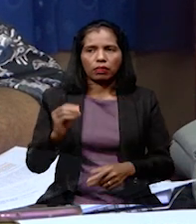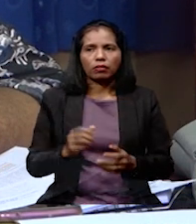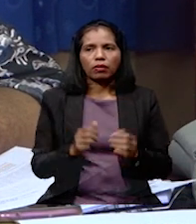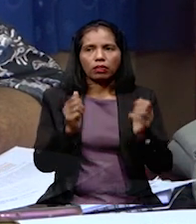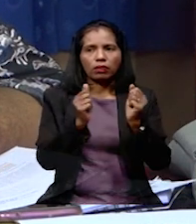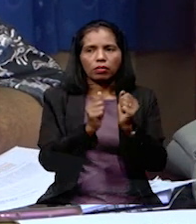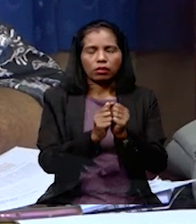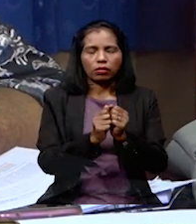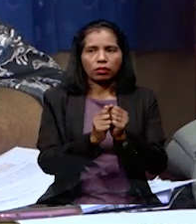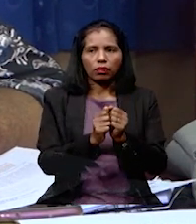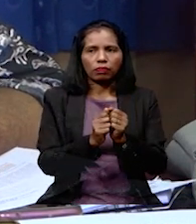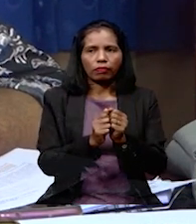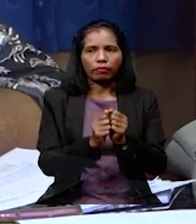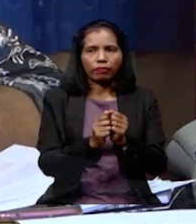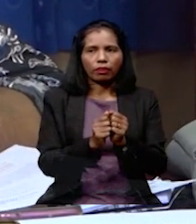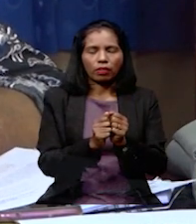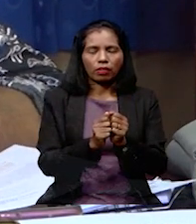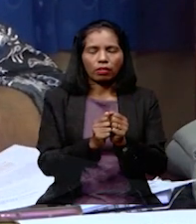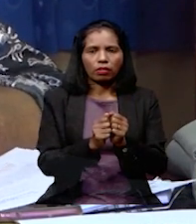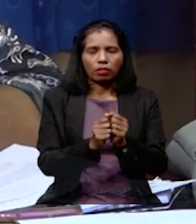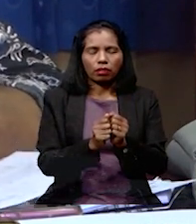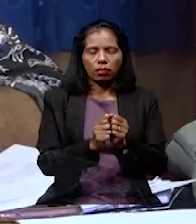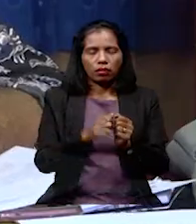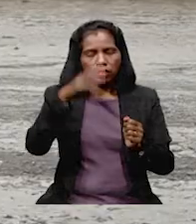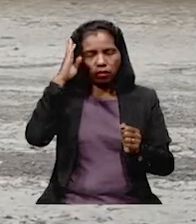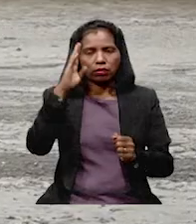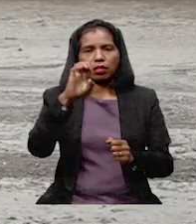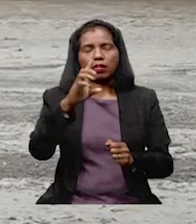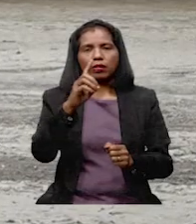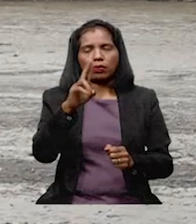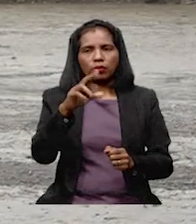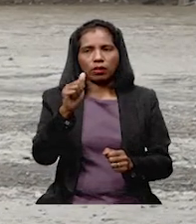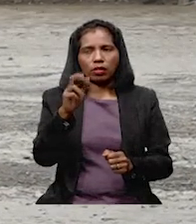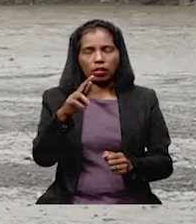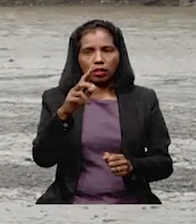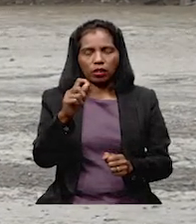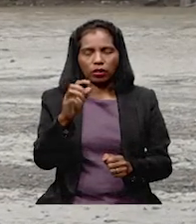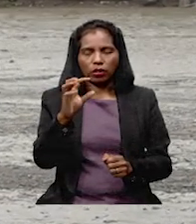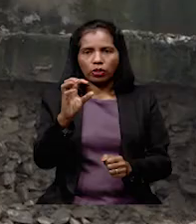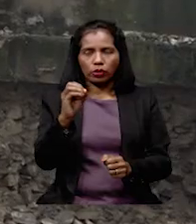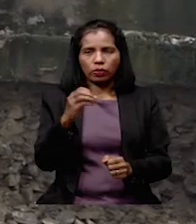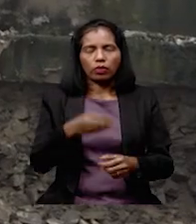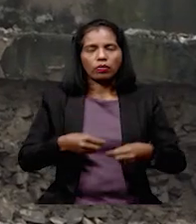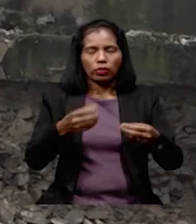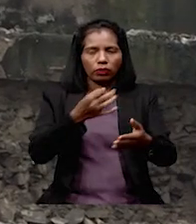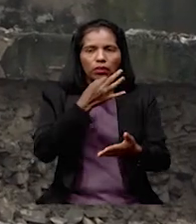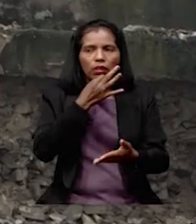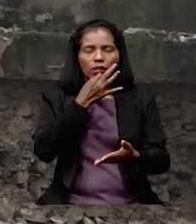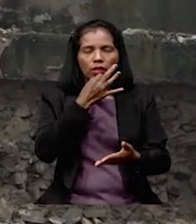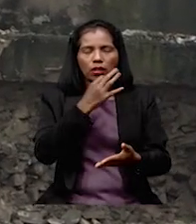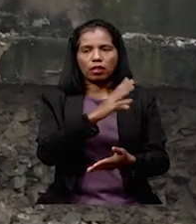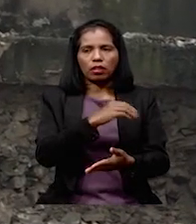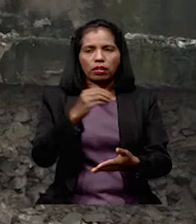rotamos a mão gato Eduardo no mesmo momento ninguém vai ela, está for apoio como o Hang, vai Hang